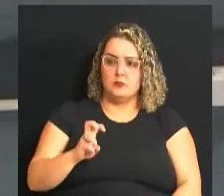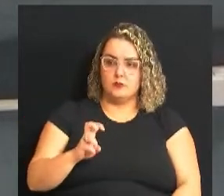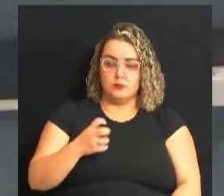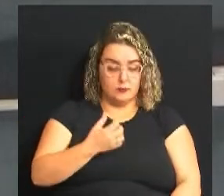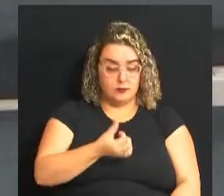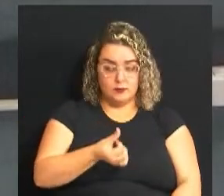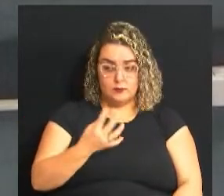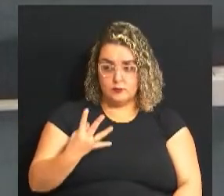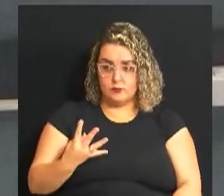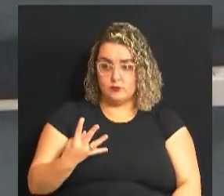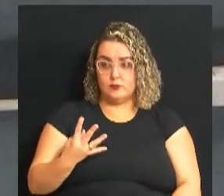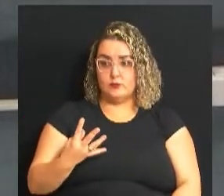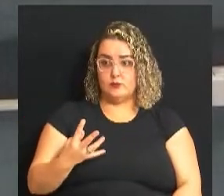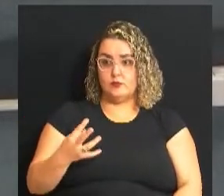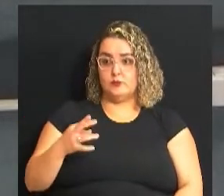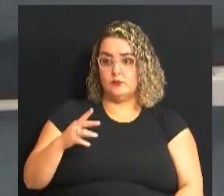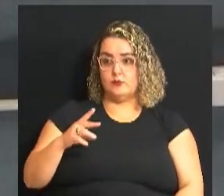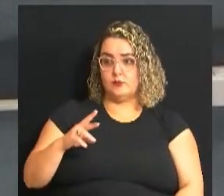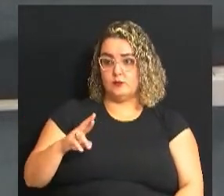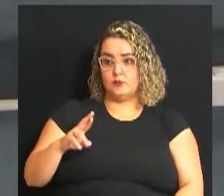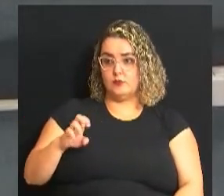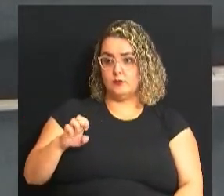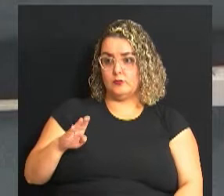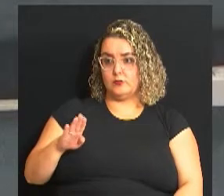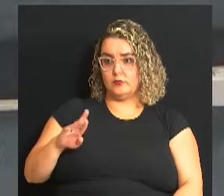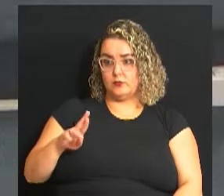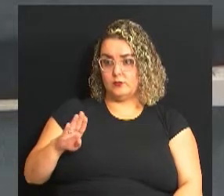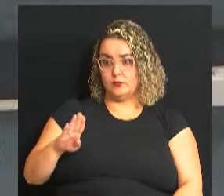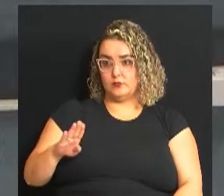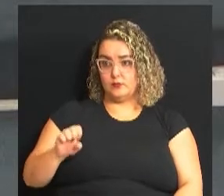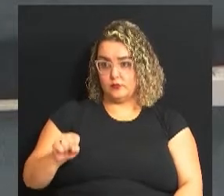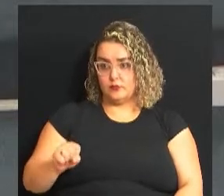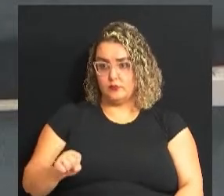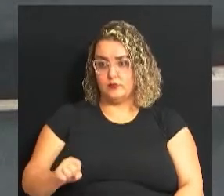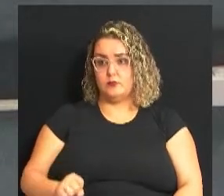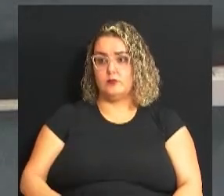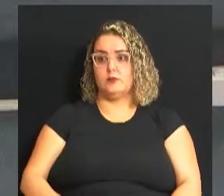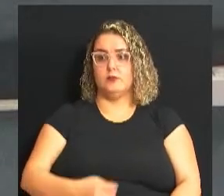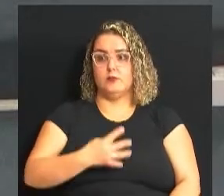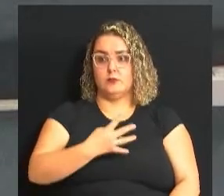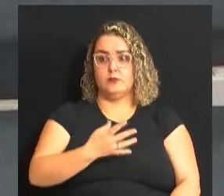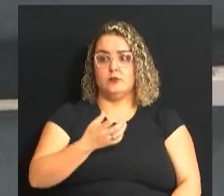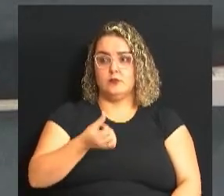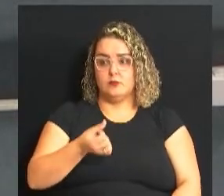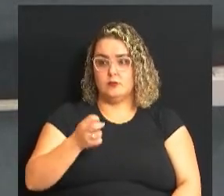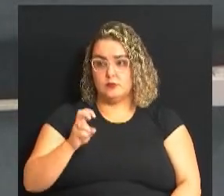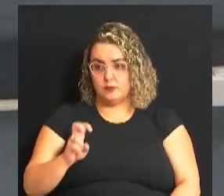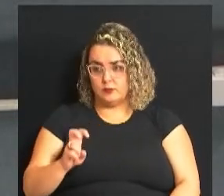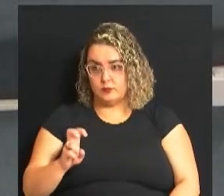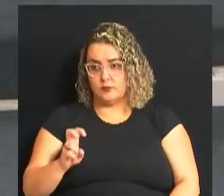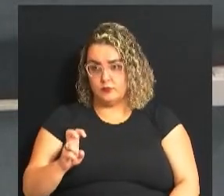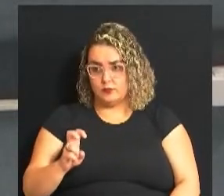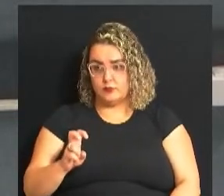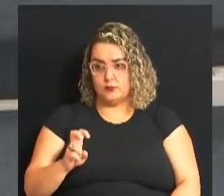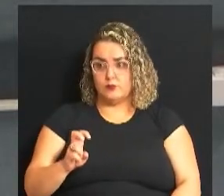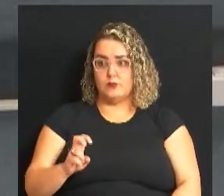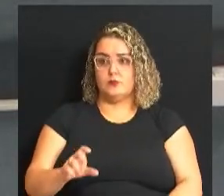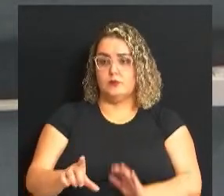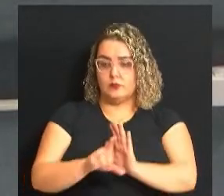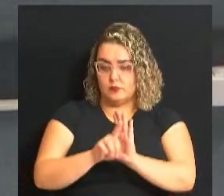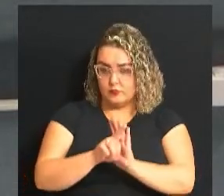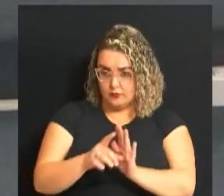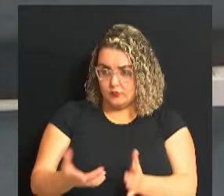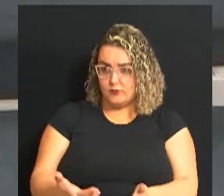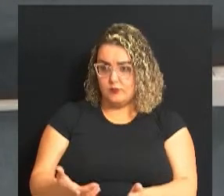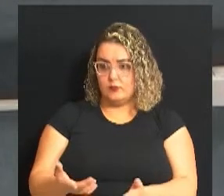de REURBS, o artigo 64 da lei 3465, ele admite que a prefeitura, através de